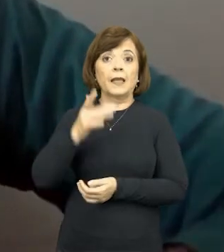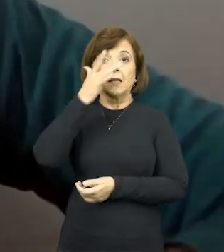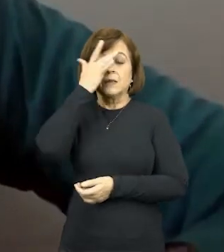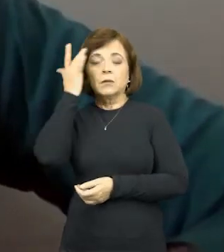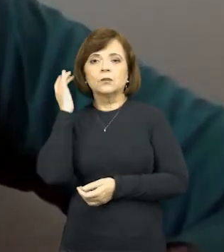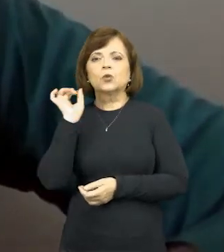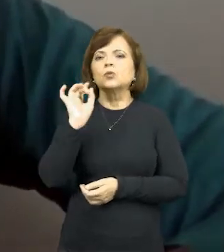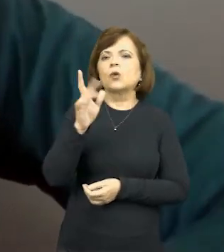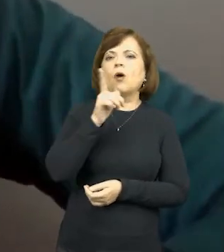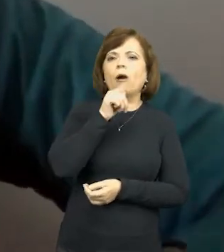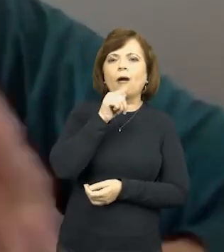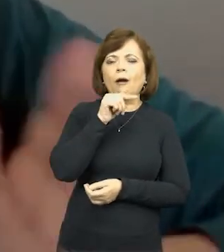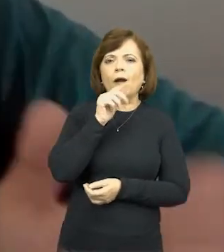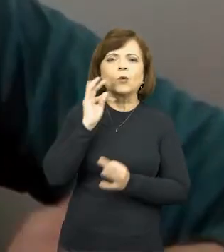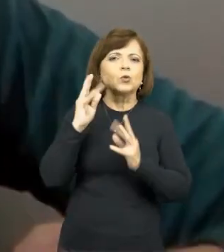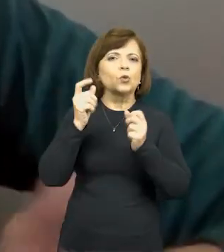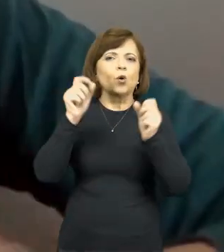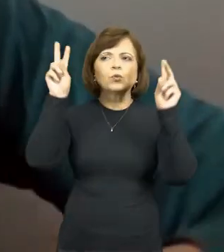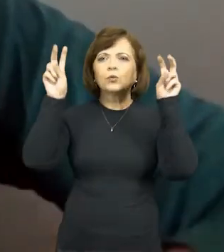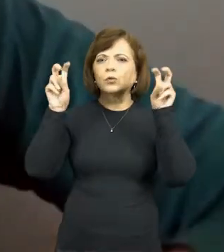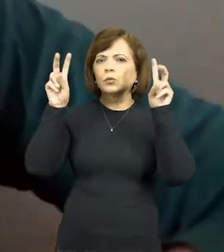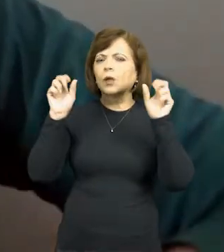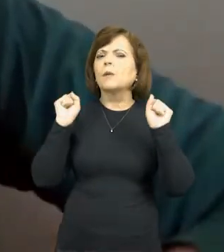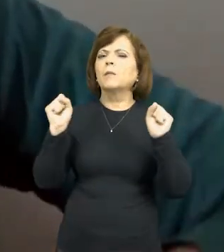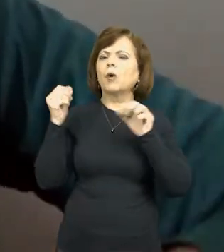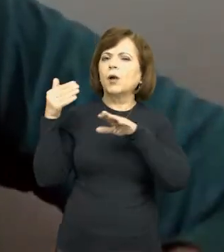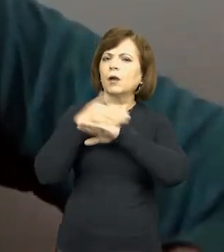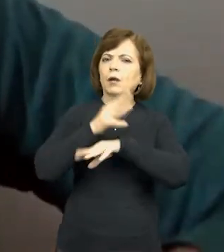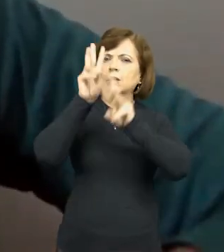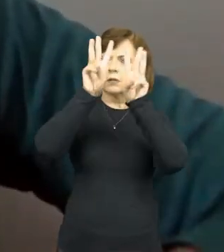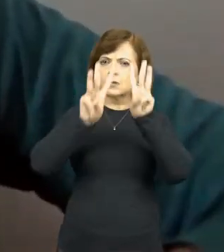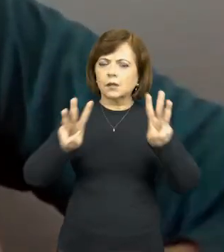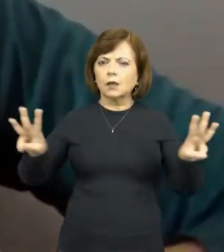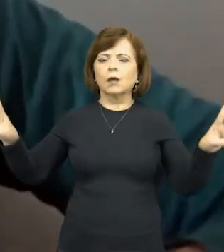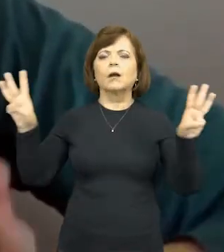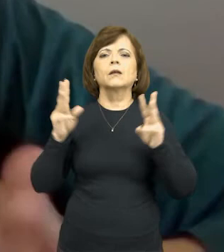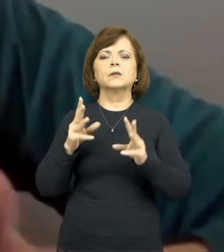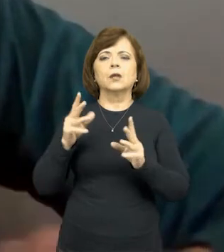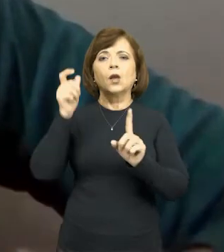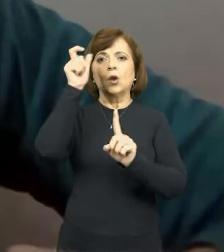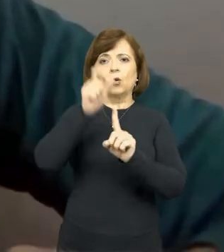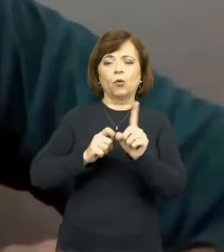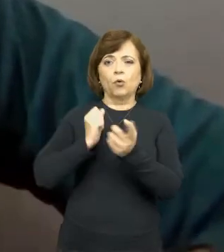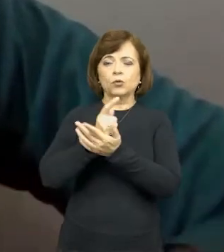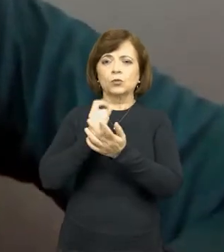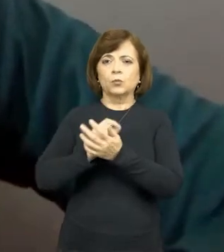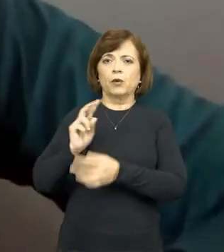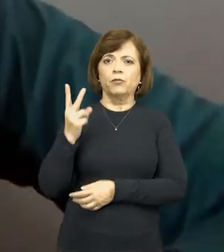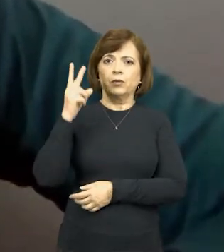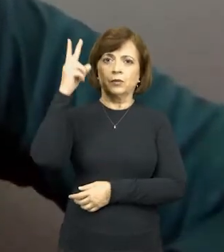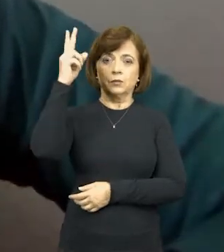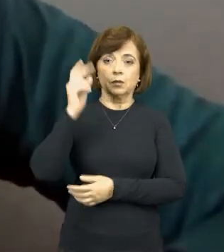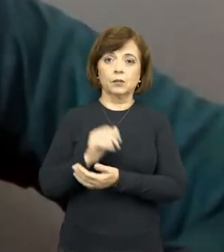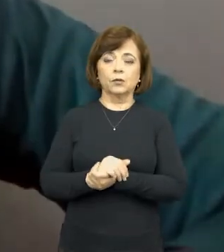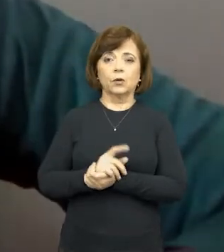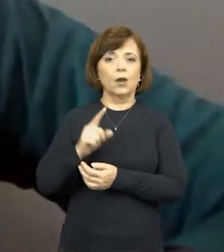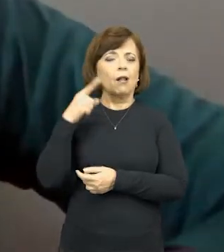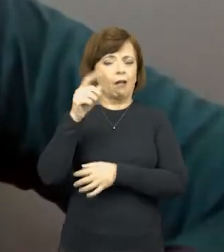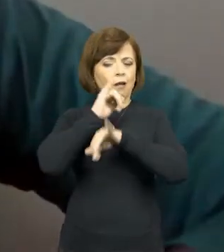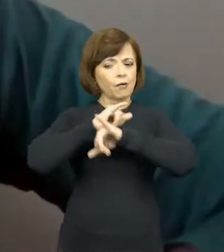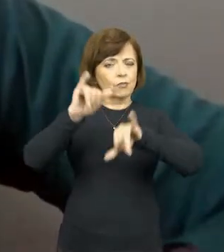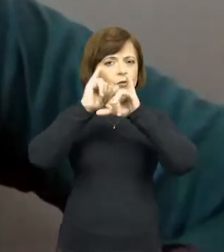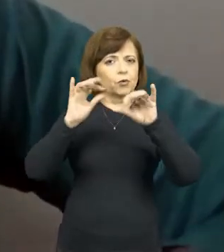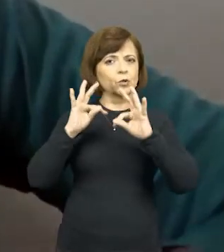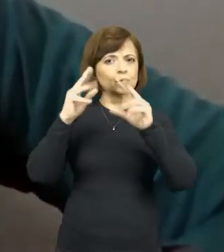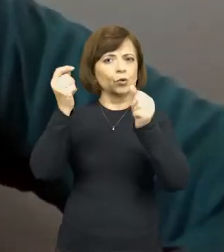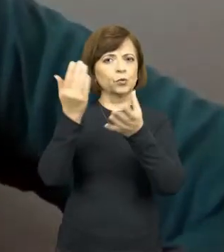Público, não só sobre água, mas sobre todos os temas, pode acessar o site Consumidor Vencedor, que ele é feito exatamente para isso. Lá a gente divulga todas as